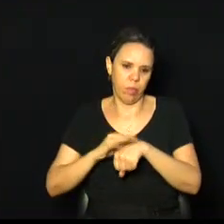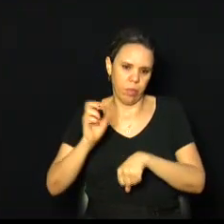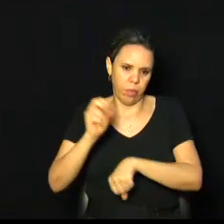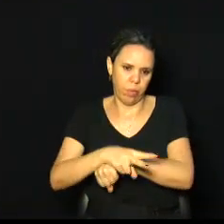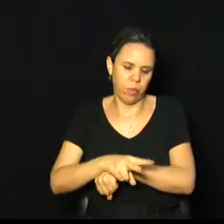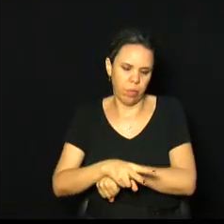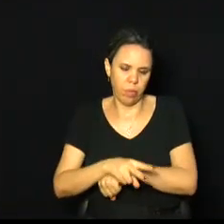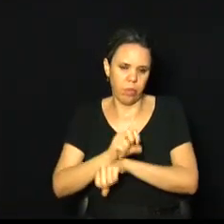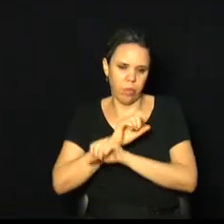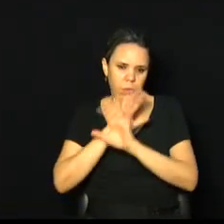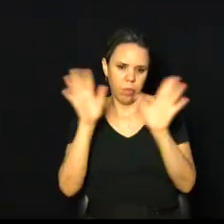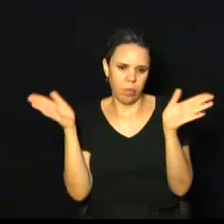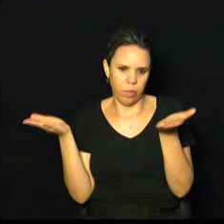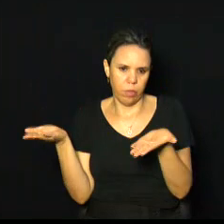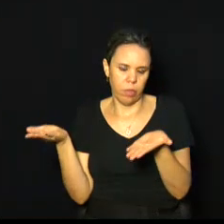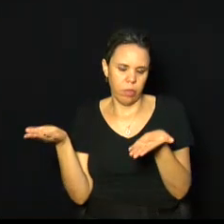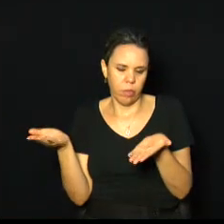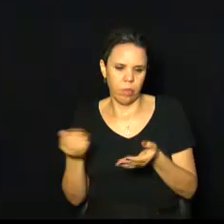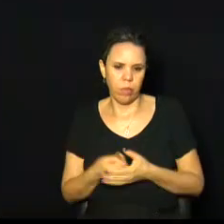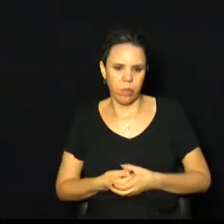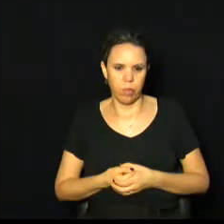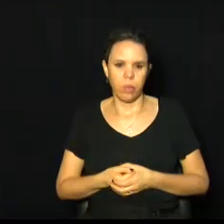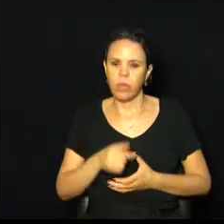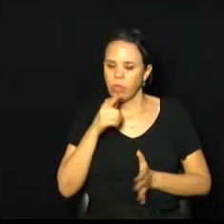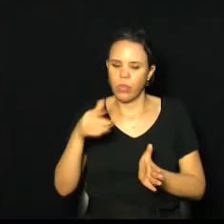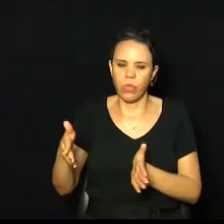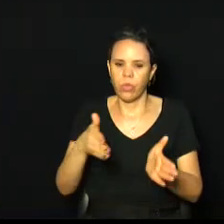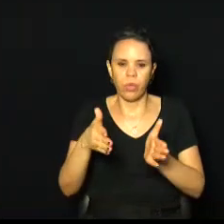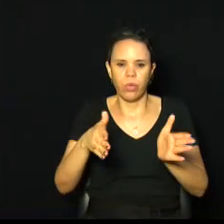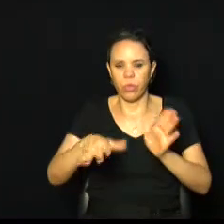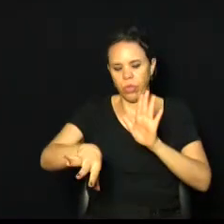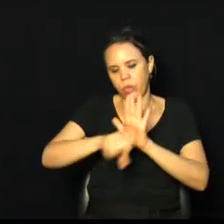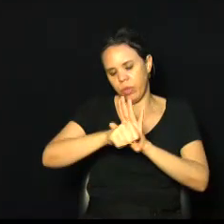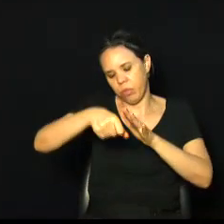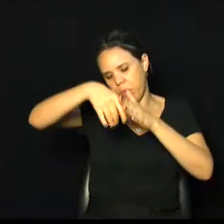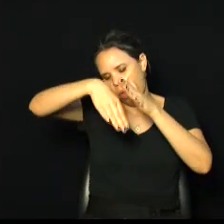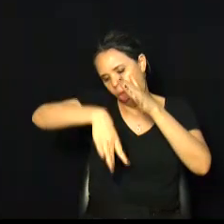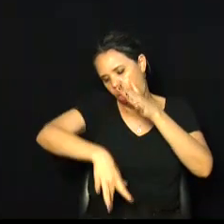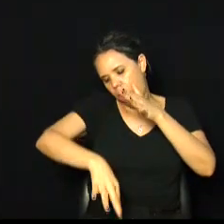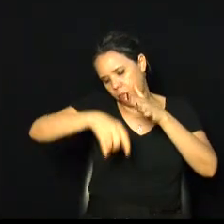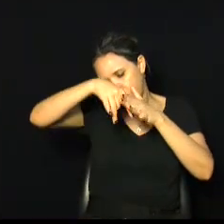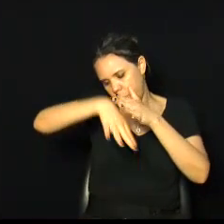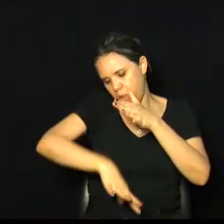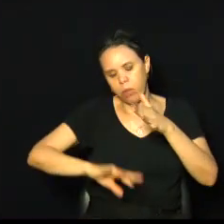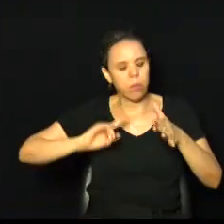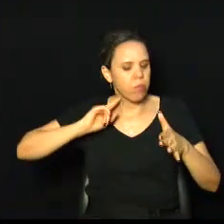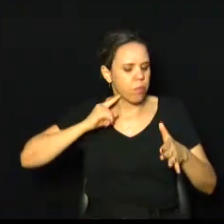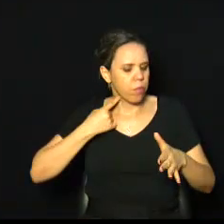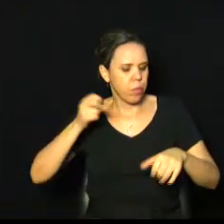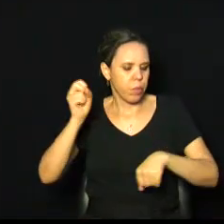definida. Isto é, nossos lençóis freáticos têm uma grande tendência de